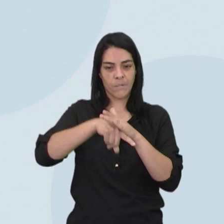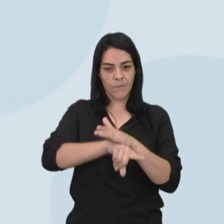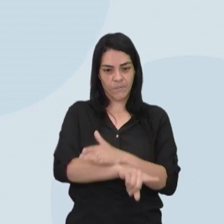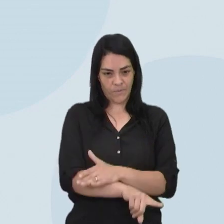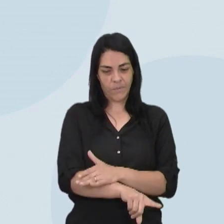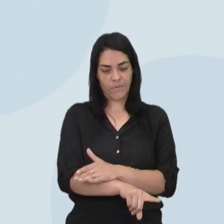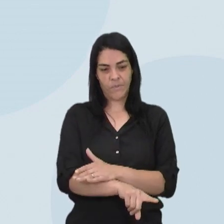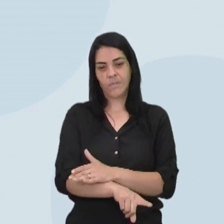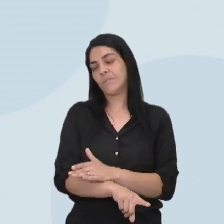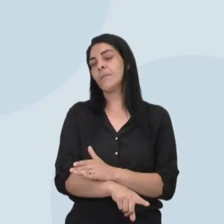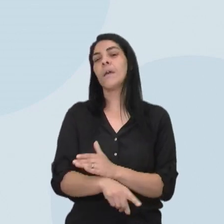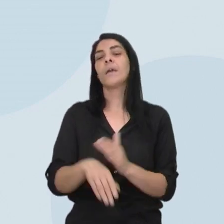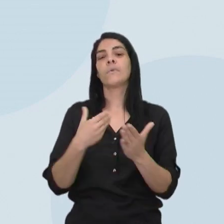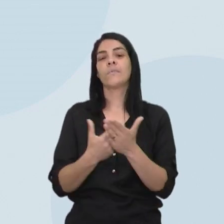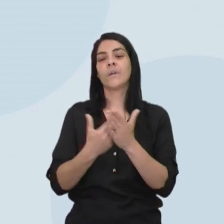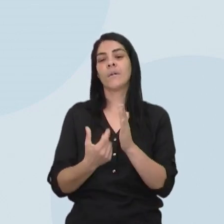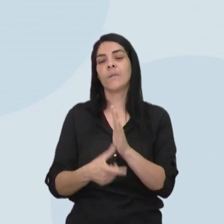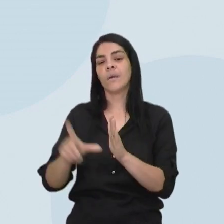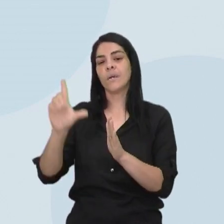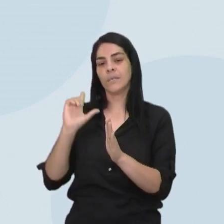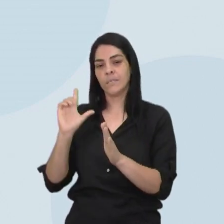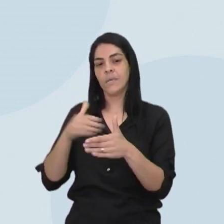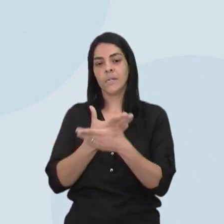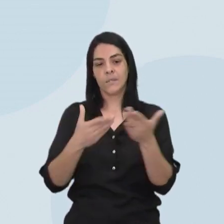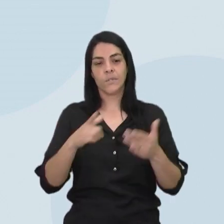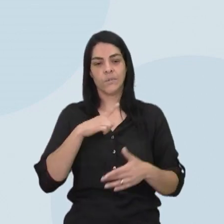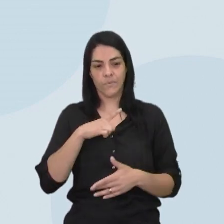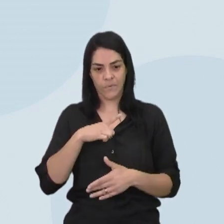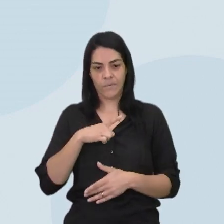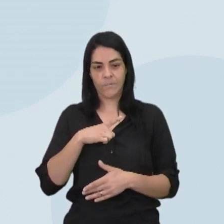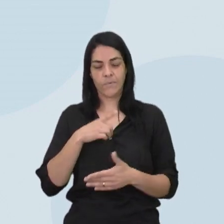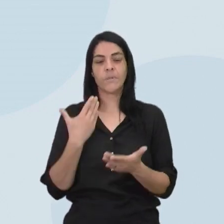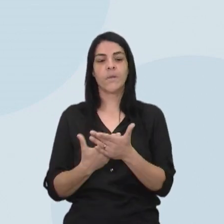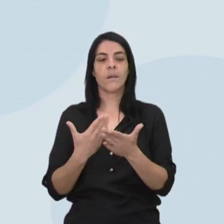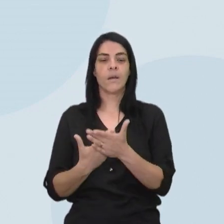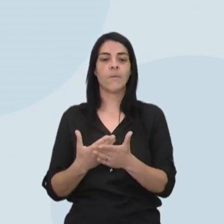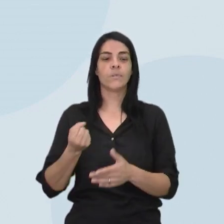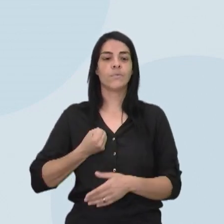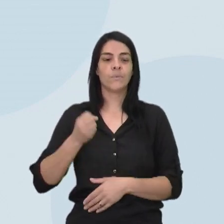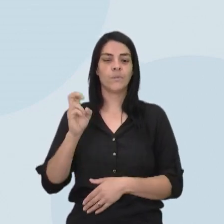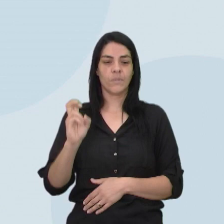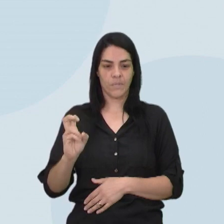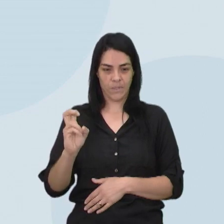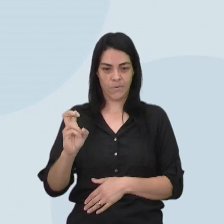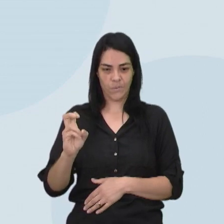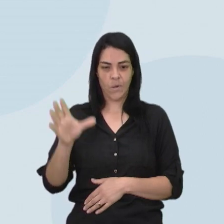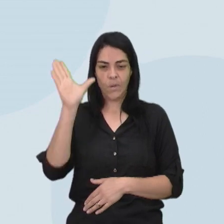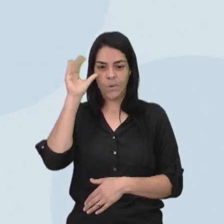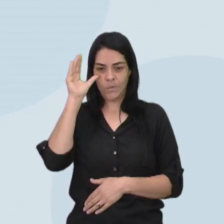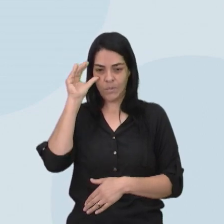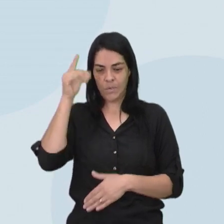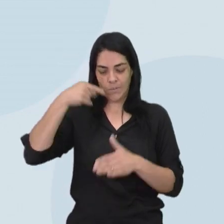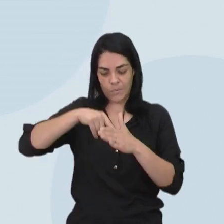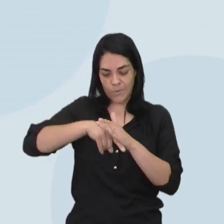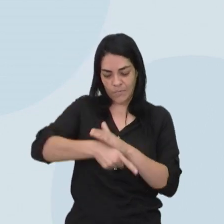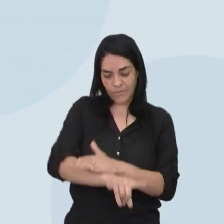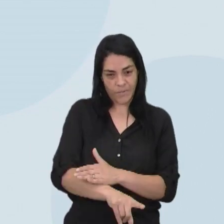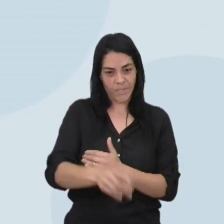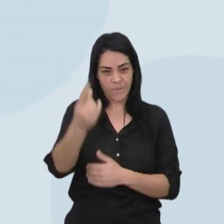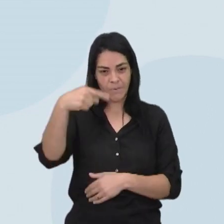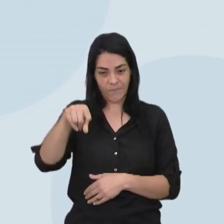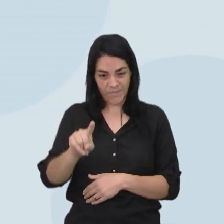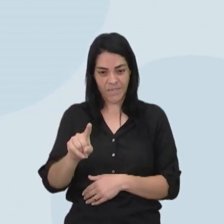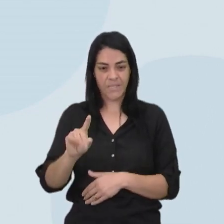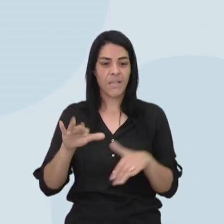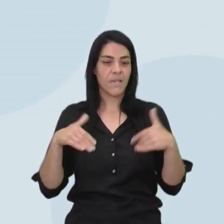foi a aula anterior que nós estivemos, né? A aula 5. Então, na aula 5, eu trouxe aí curiosidades das profundezas para vocês.